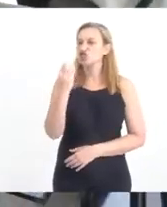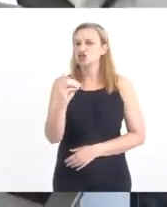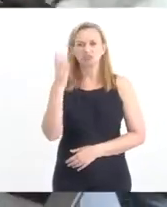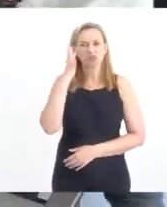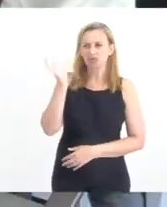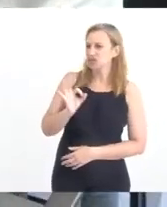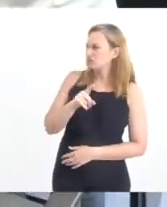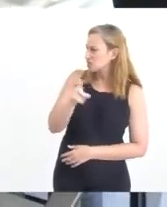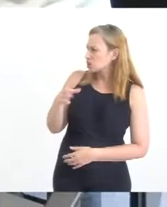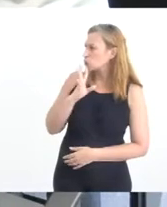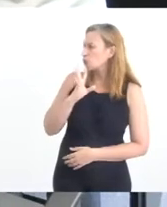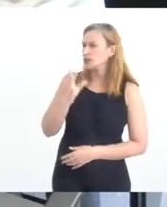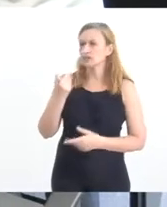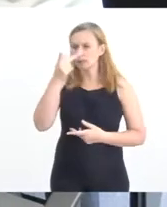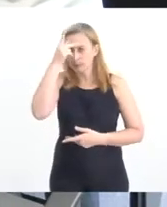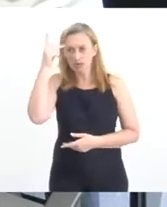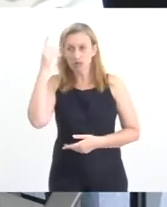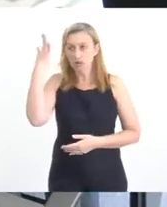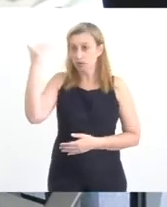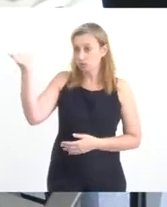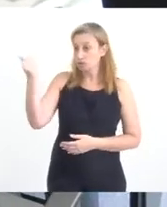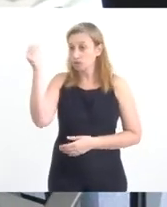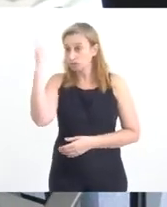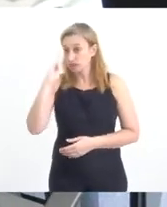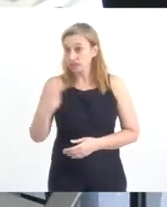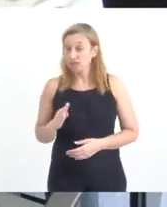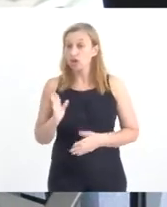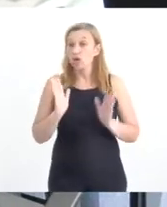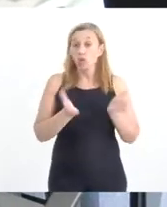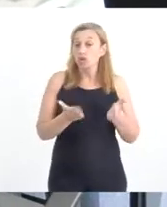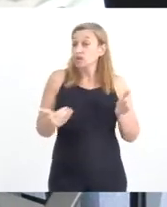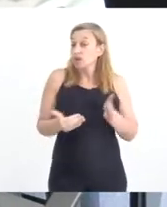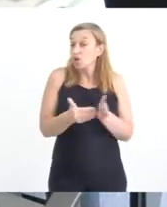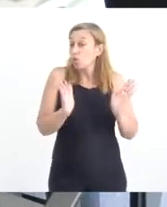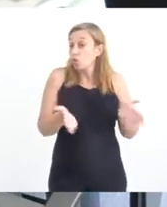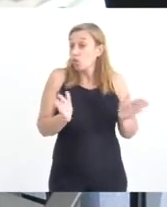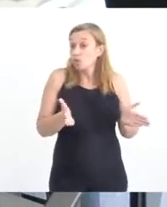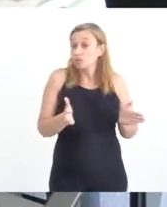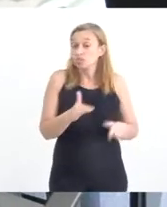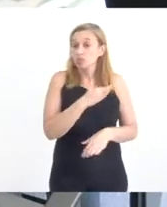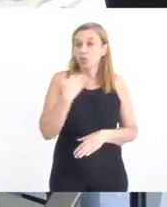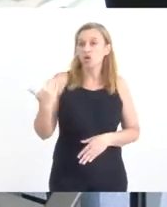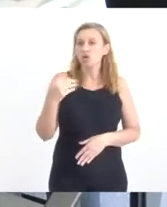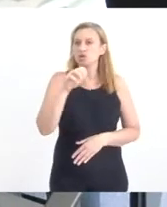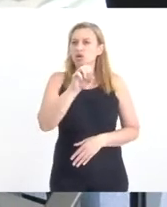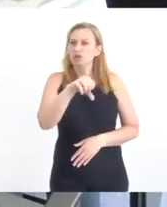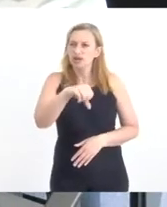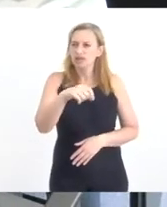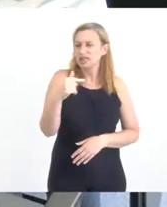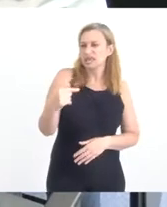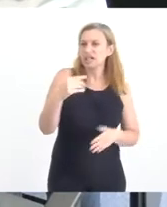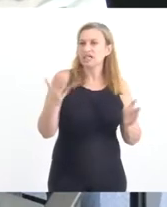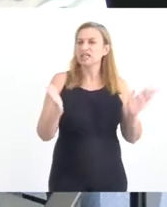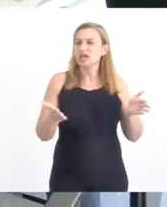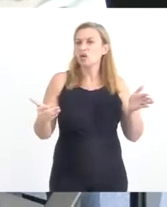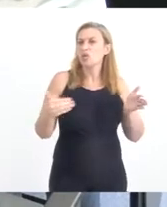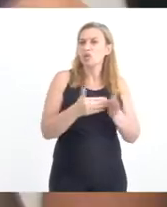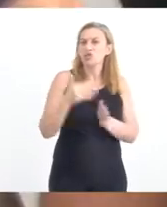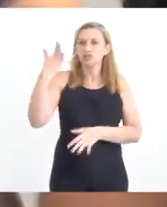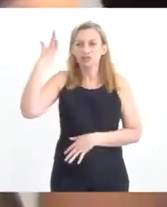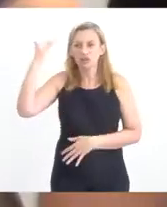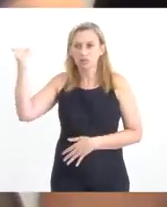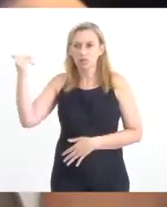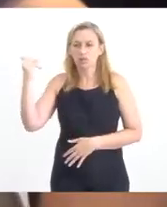o Betinho mas uma figura Histórica no Brasil é hoje até hoje faleceu em 97 Mas até hoje o ícone